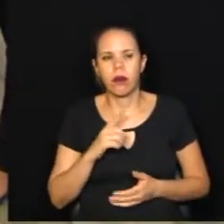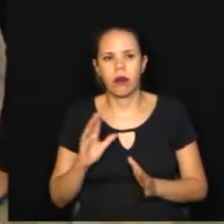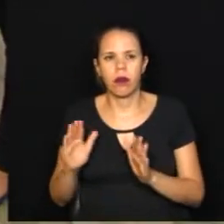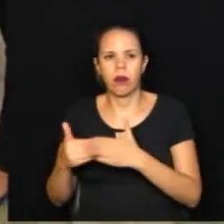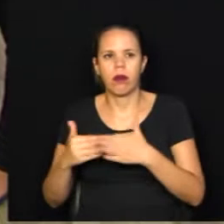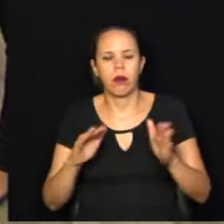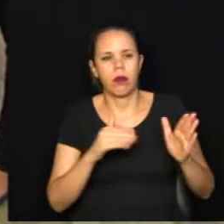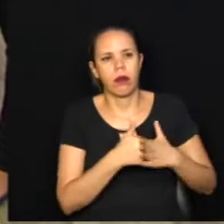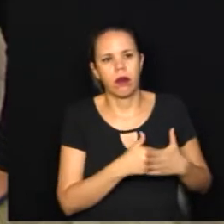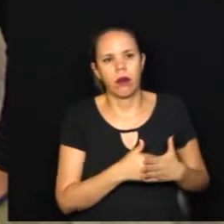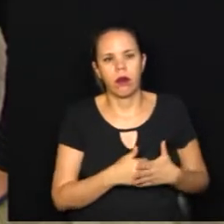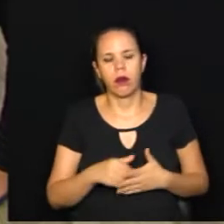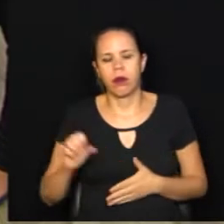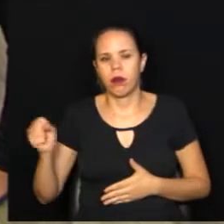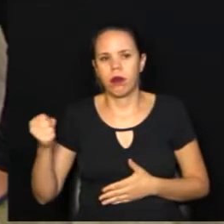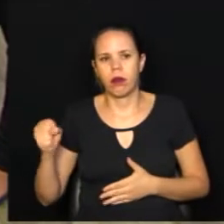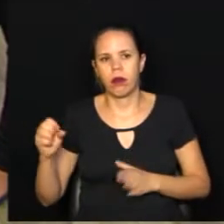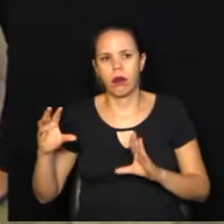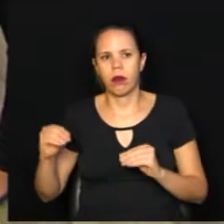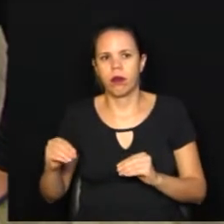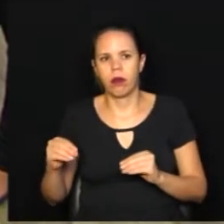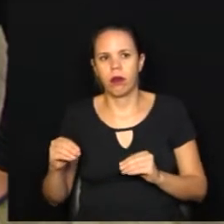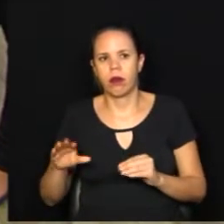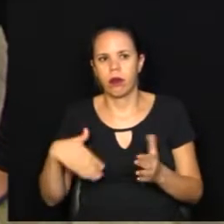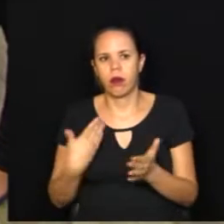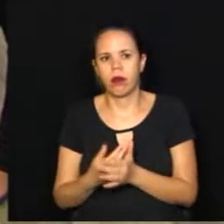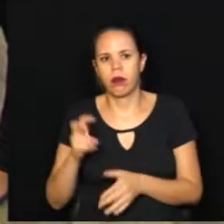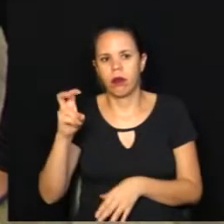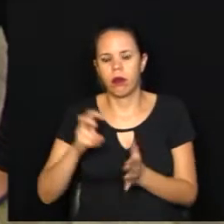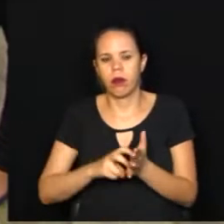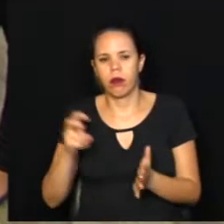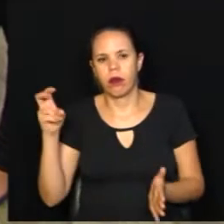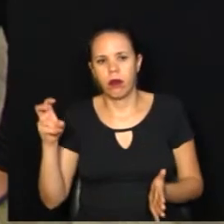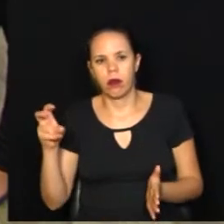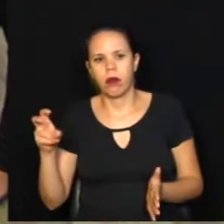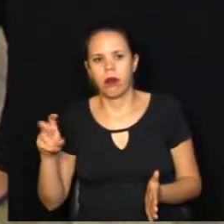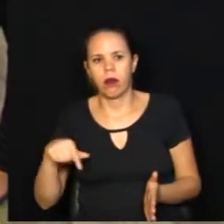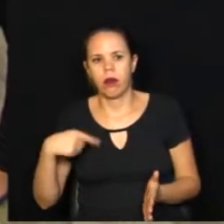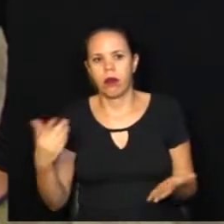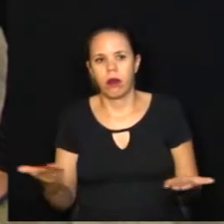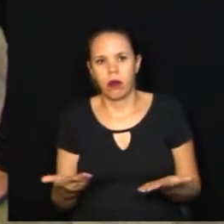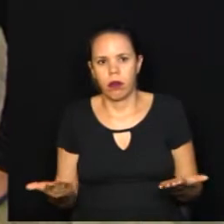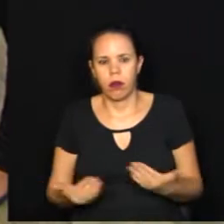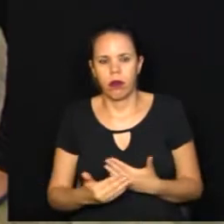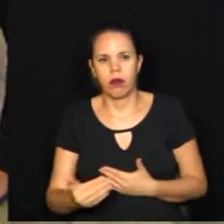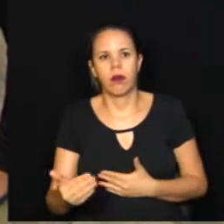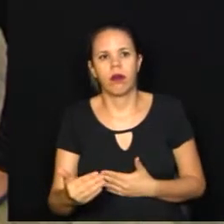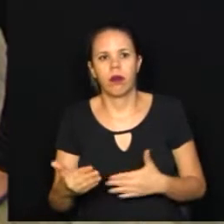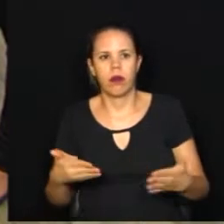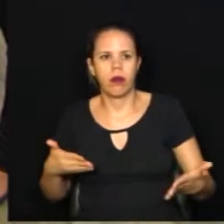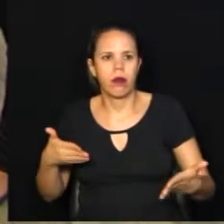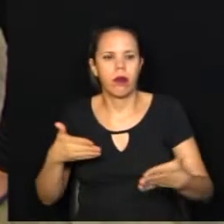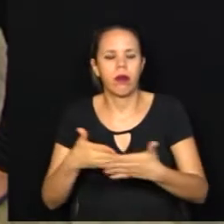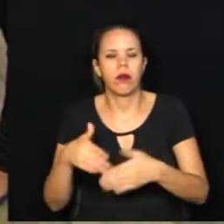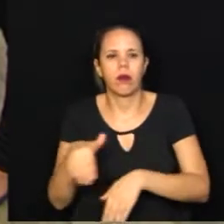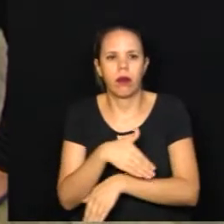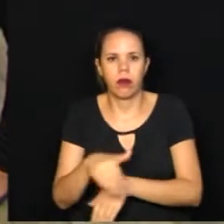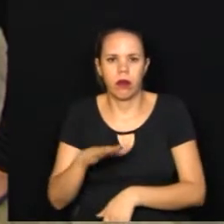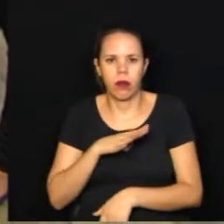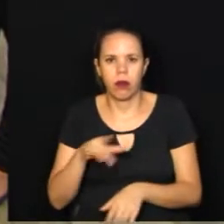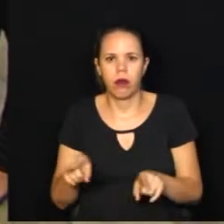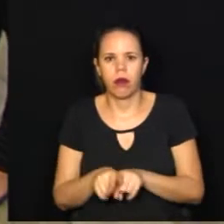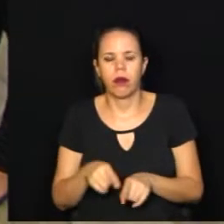possam voltar para casa, fazer até o teste da Covid, se for o caso, aí o médico que vai avaliar.